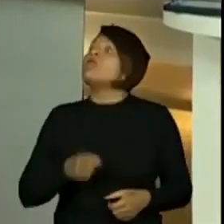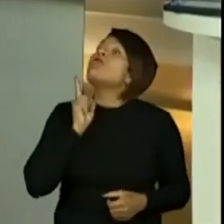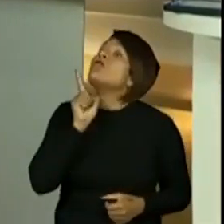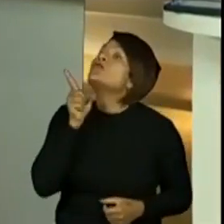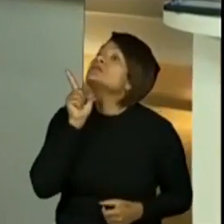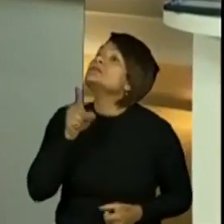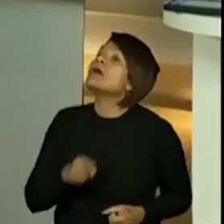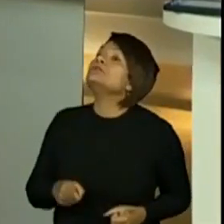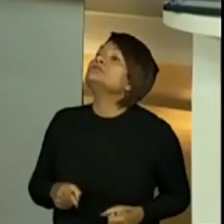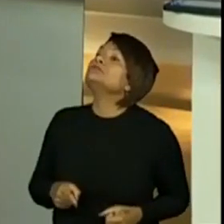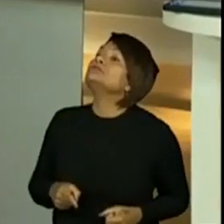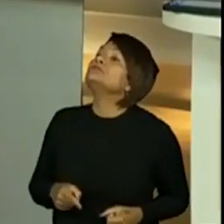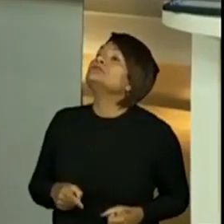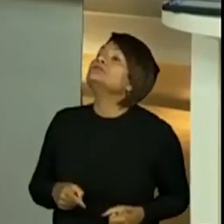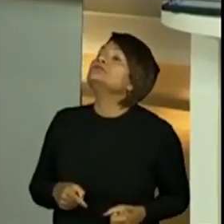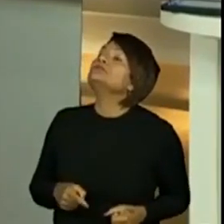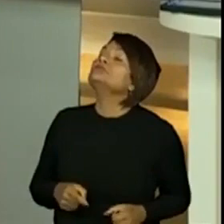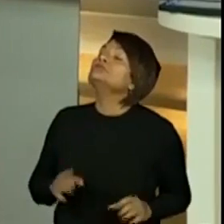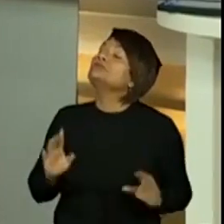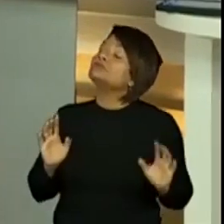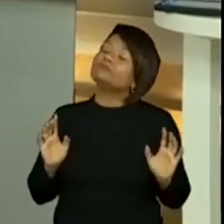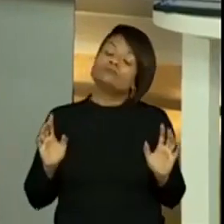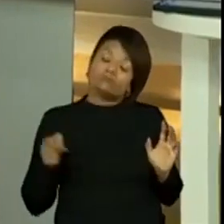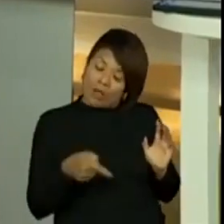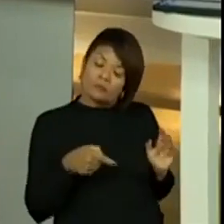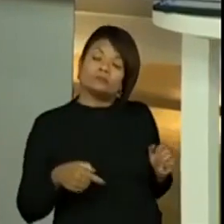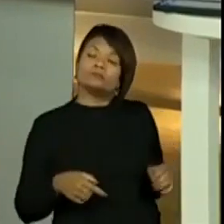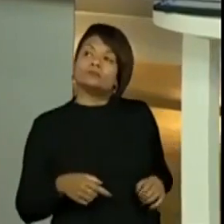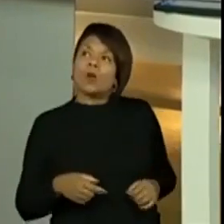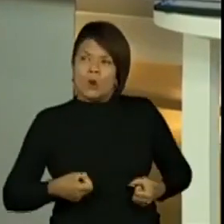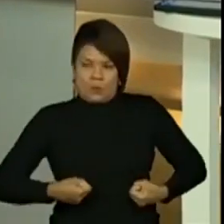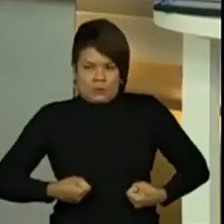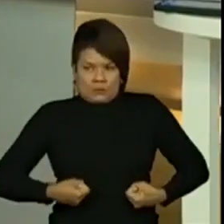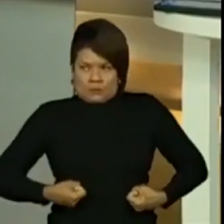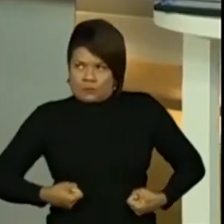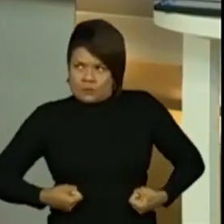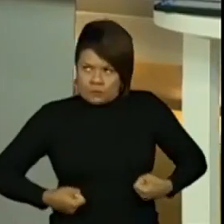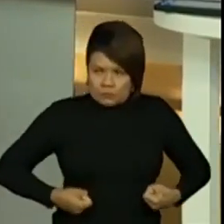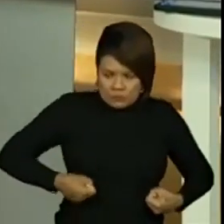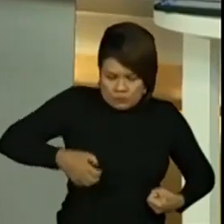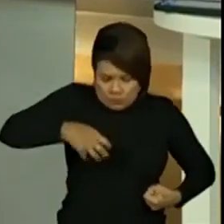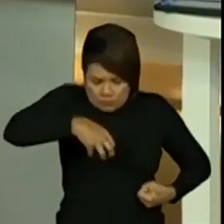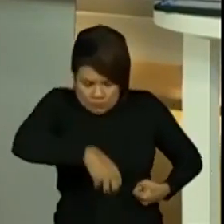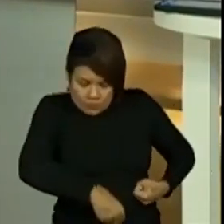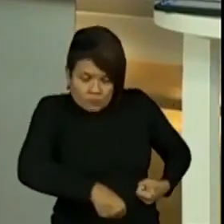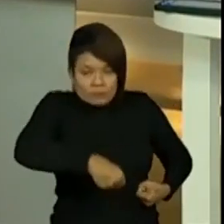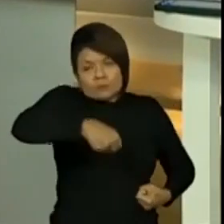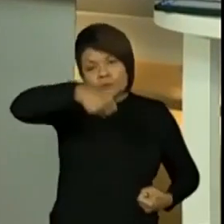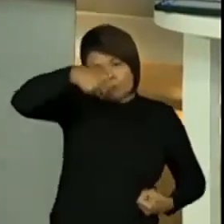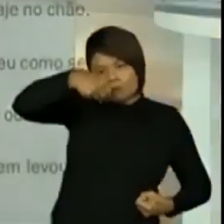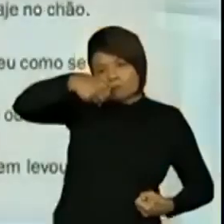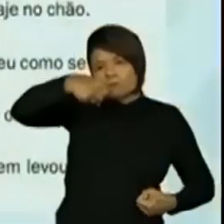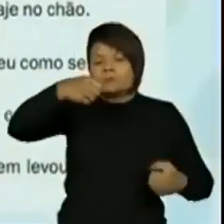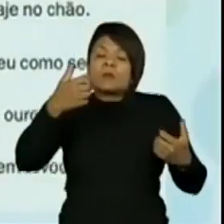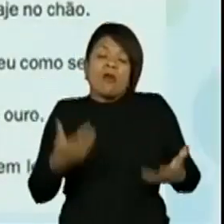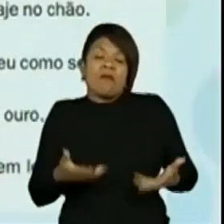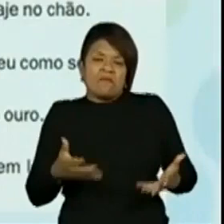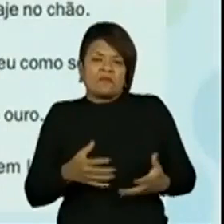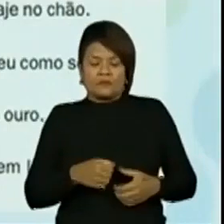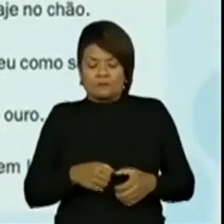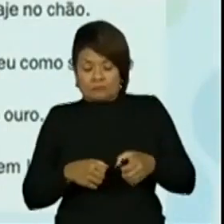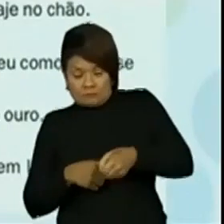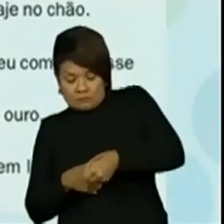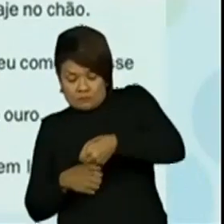você, disse Joãozinho, e o homem a ergueu como se fosse uma pedrinha. Embaixo